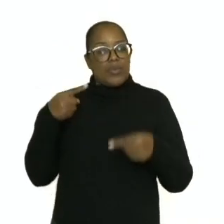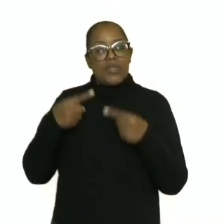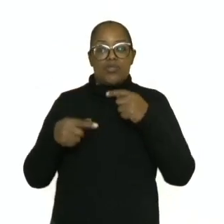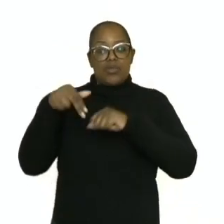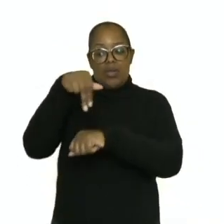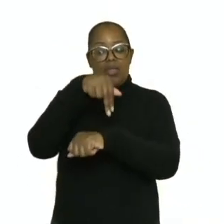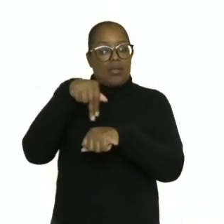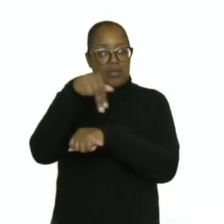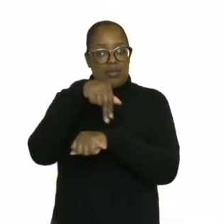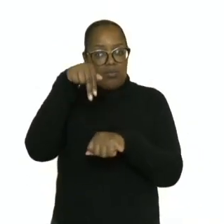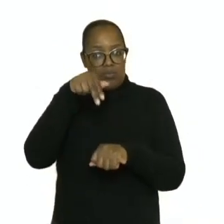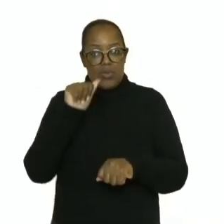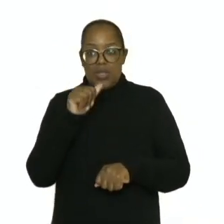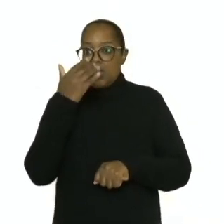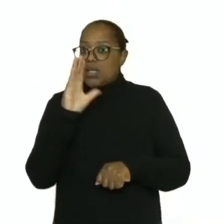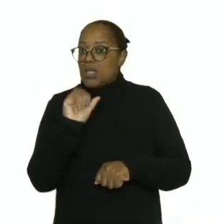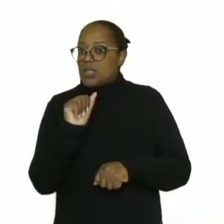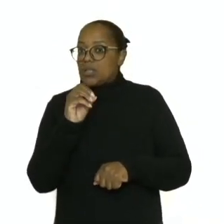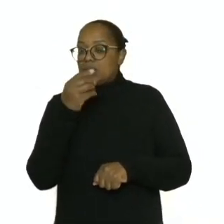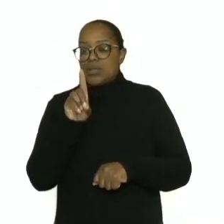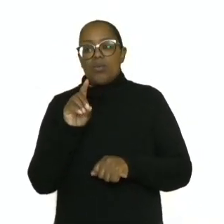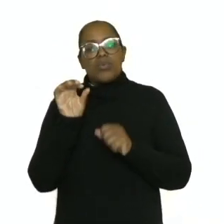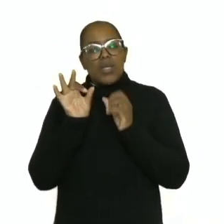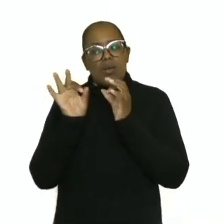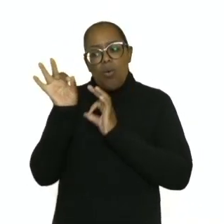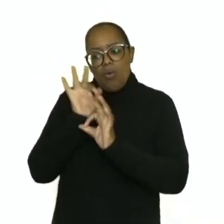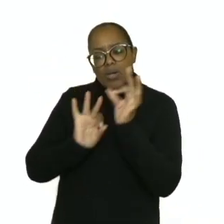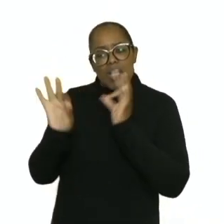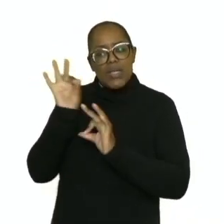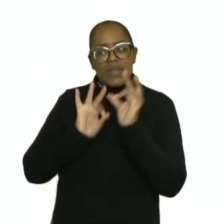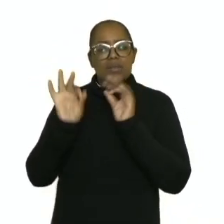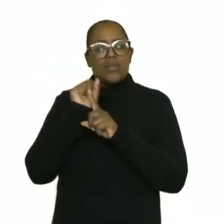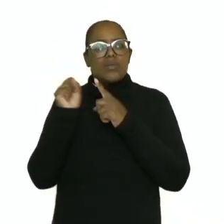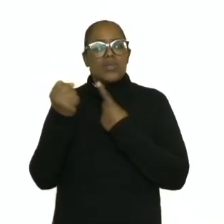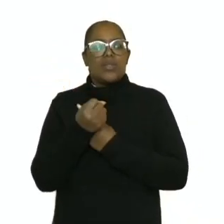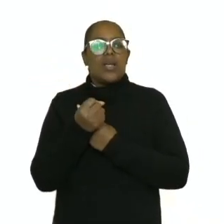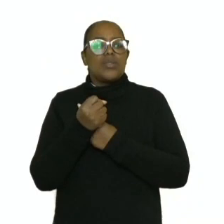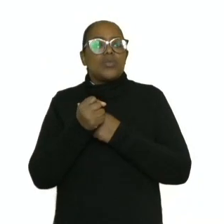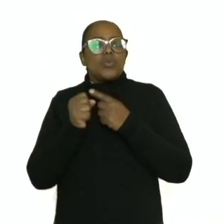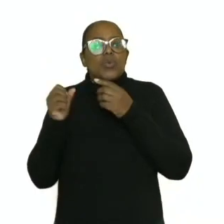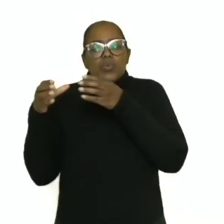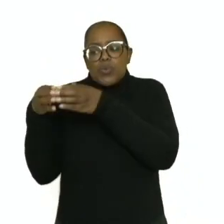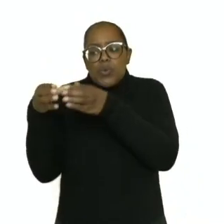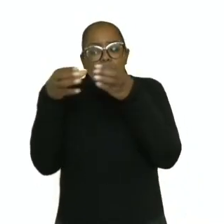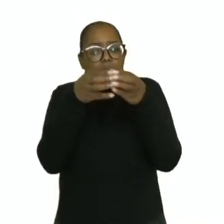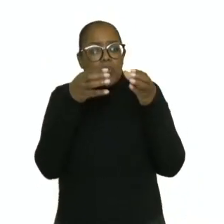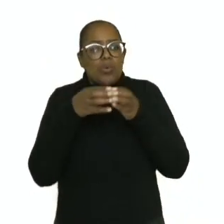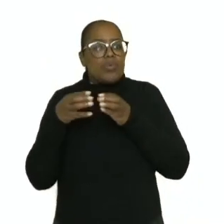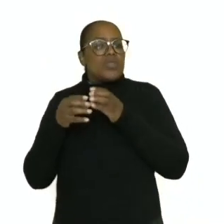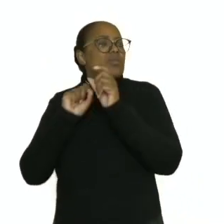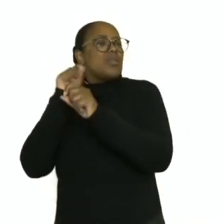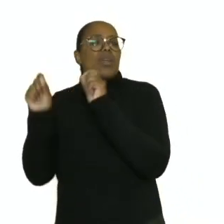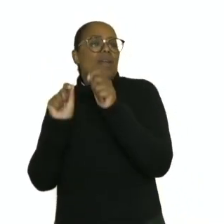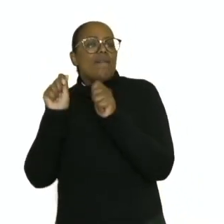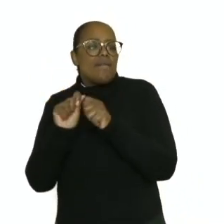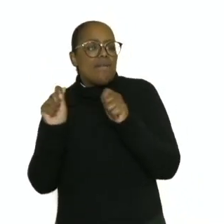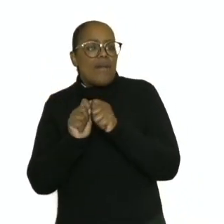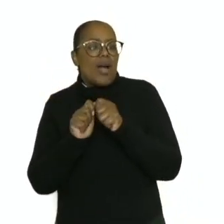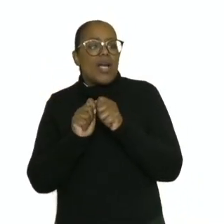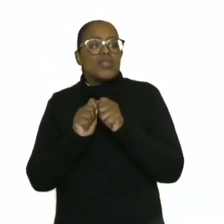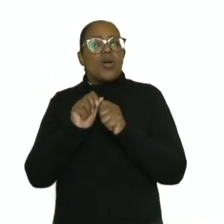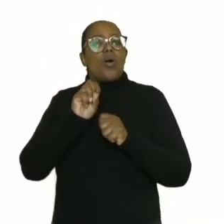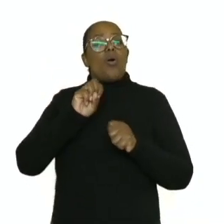nação. É a noção de cidadania que organiza as relações sociais na coletividade, definindo quem faz parte daquela nação,